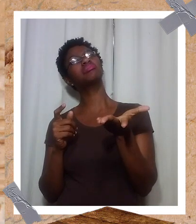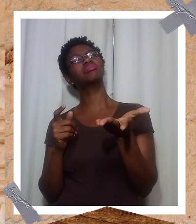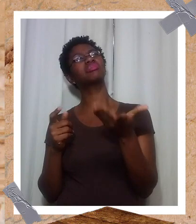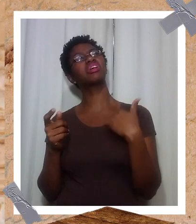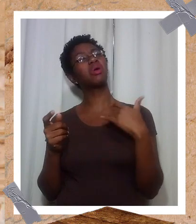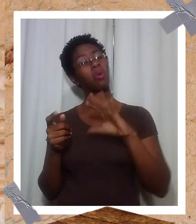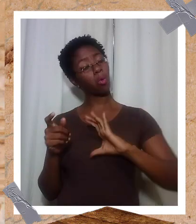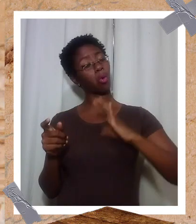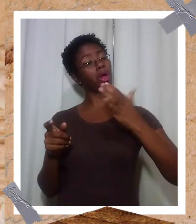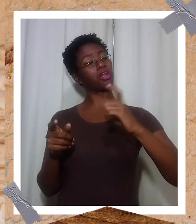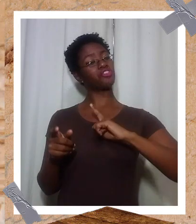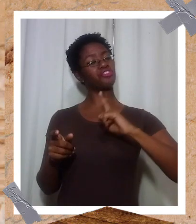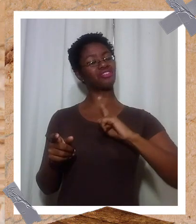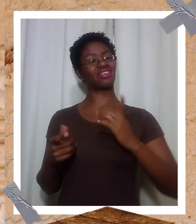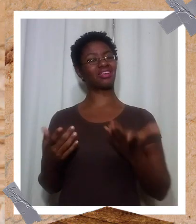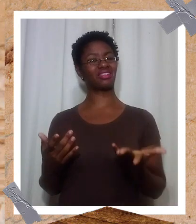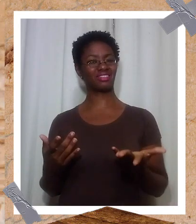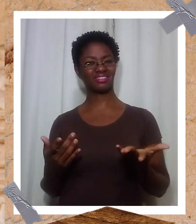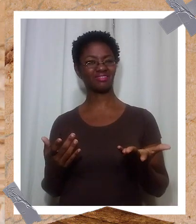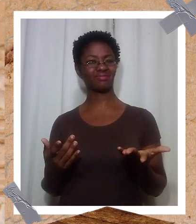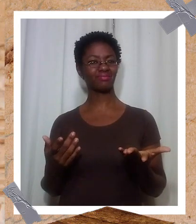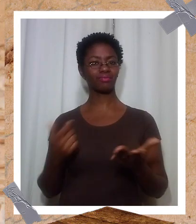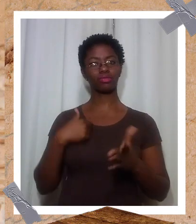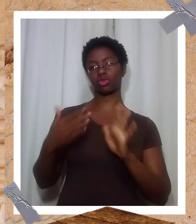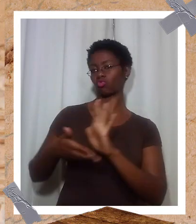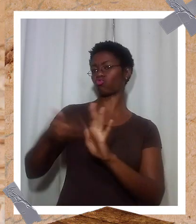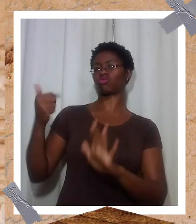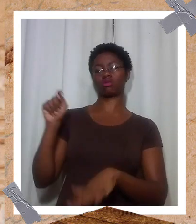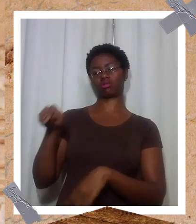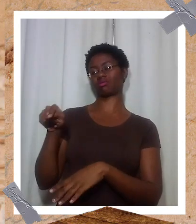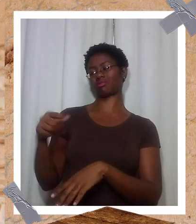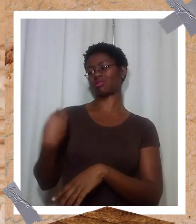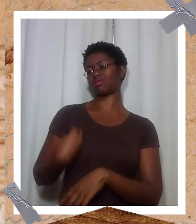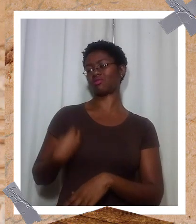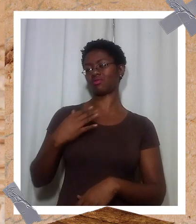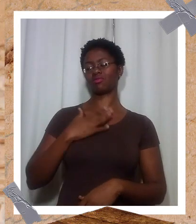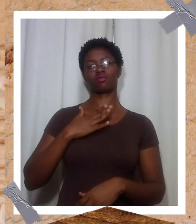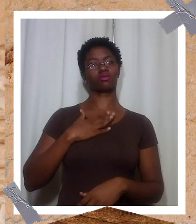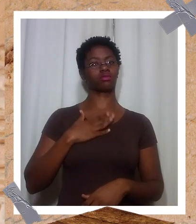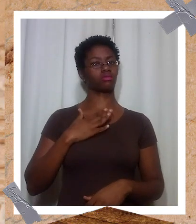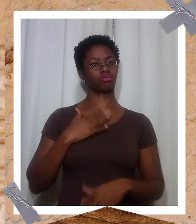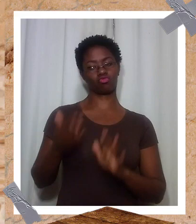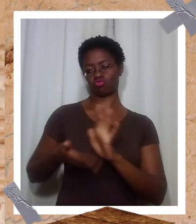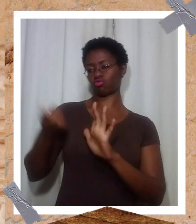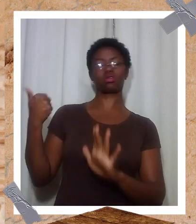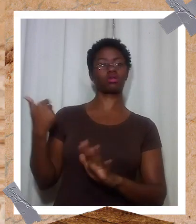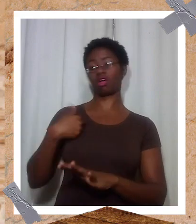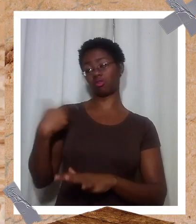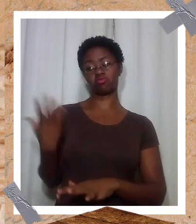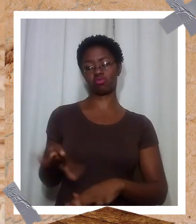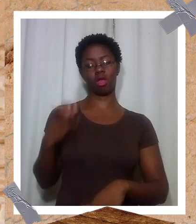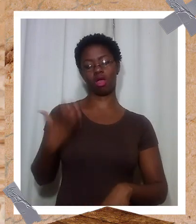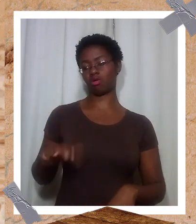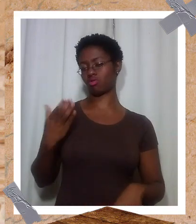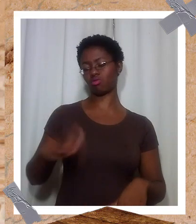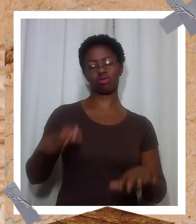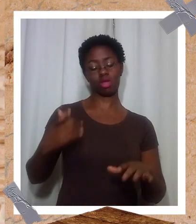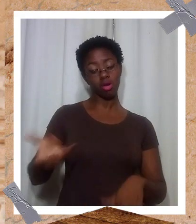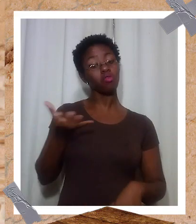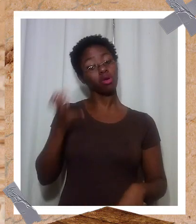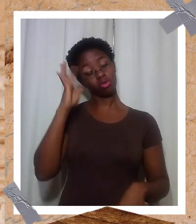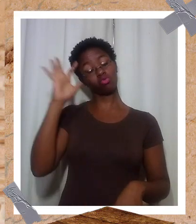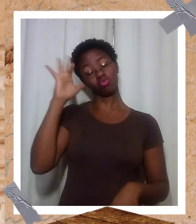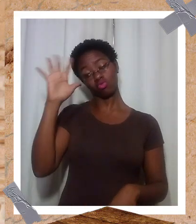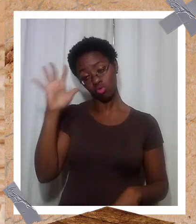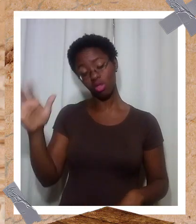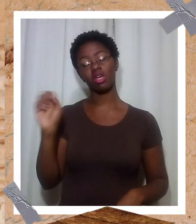tido mais coragem. Então, eu eliminei isso da minha vida. Eu falei, não, eu não quero carregar isso. Eu quero sonhar,